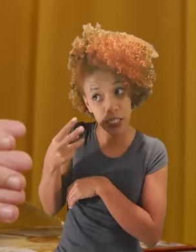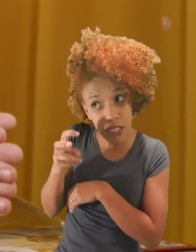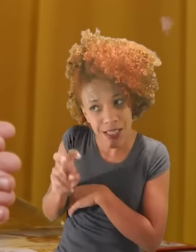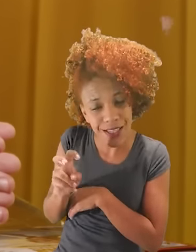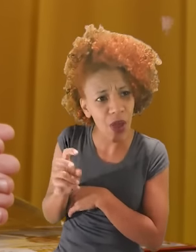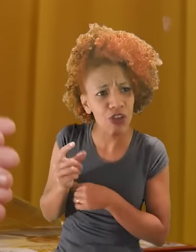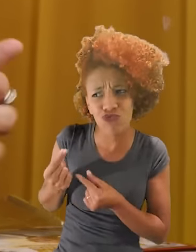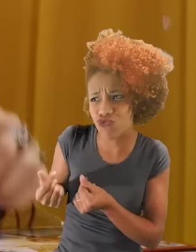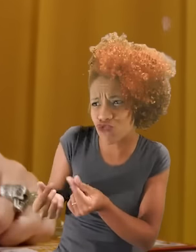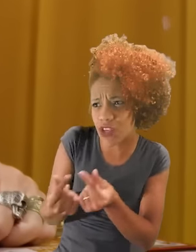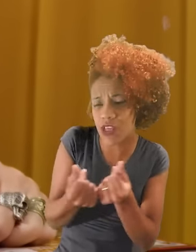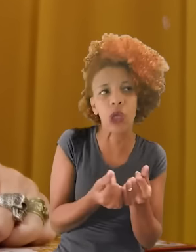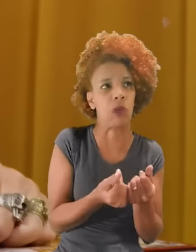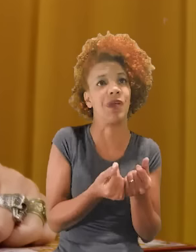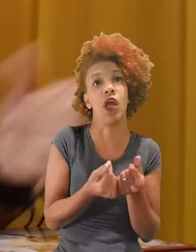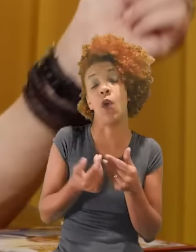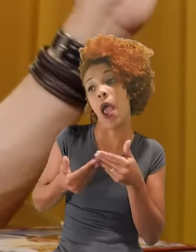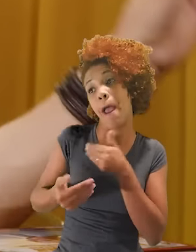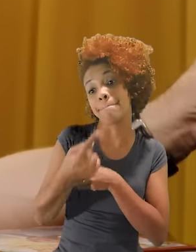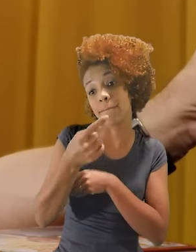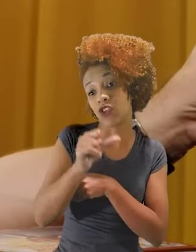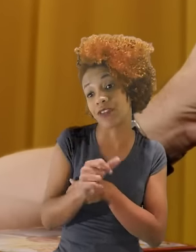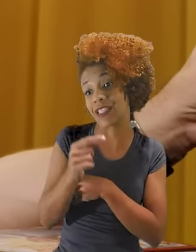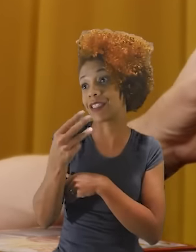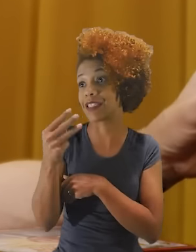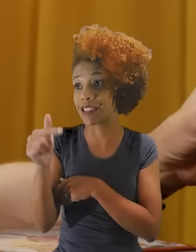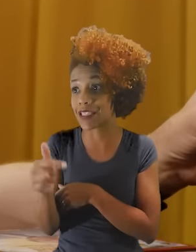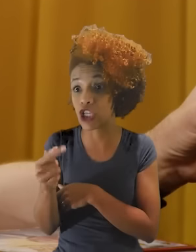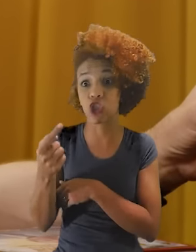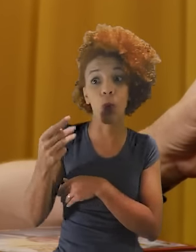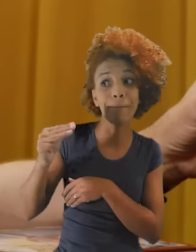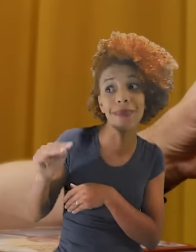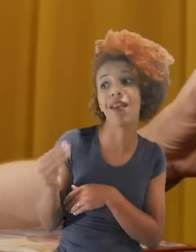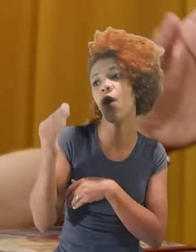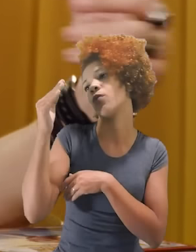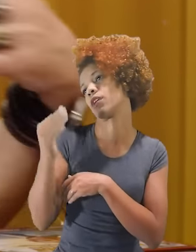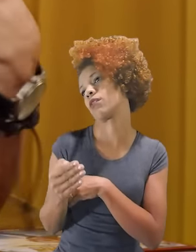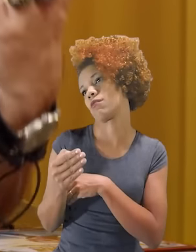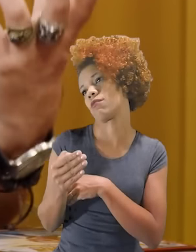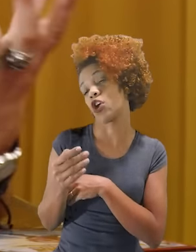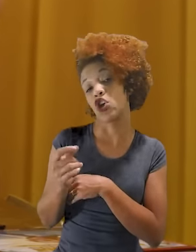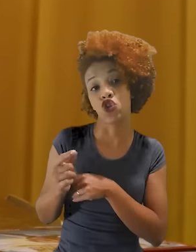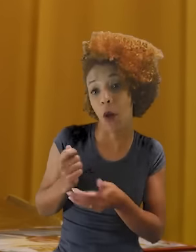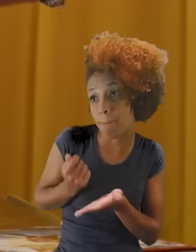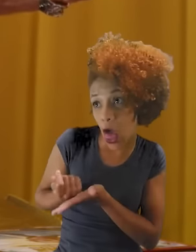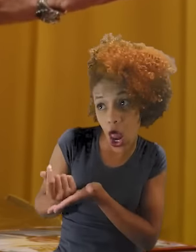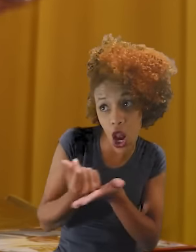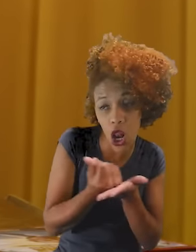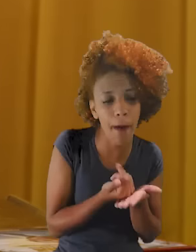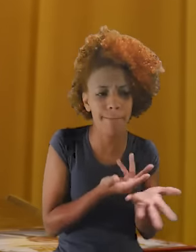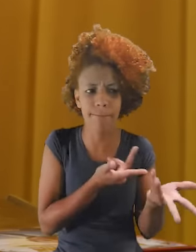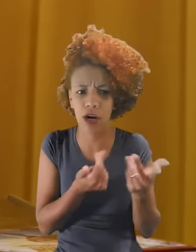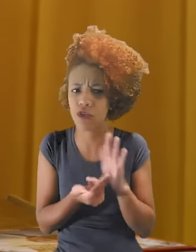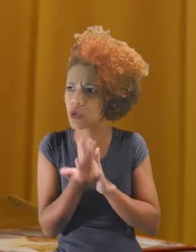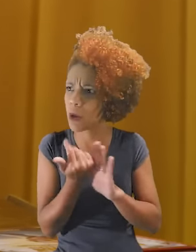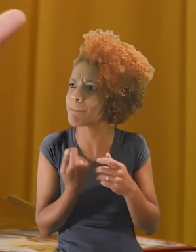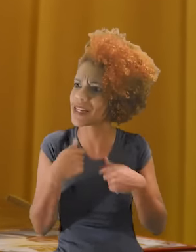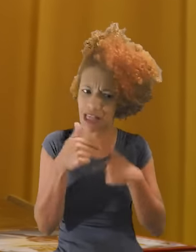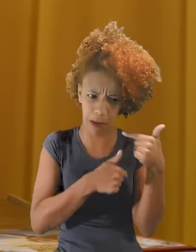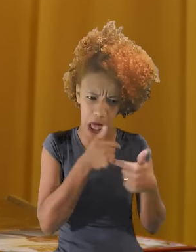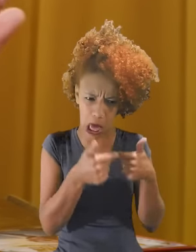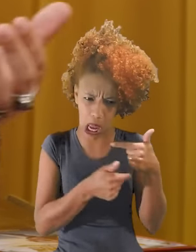em 1937, isso já estava em 1,5 milhão de custo, só do que os caras gastaram. E aí, para convencer a galera, os desenhistas, que teriam que